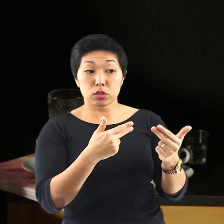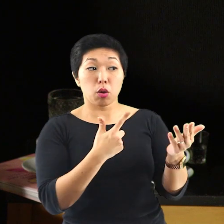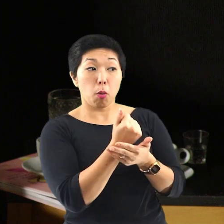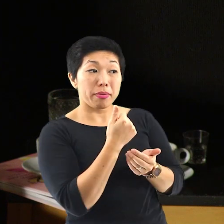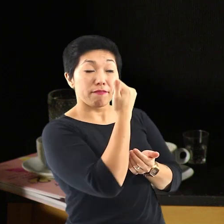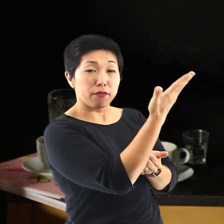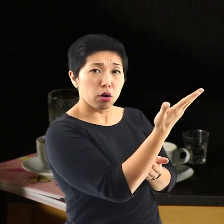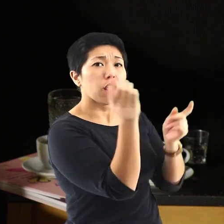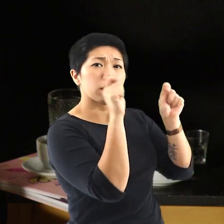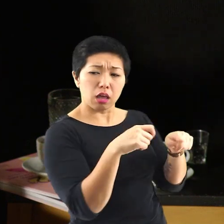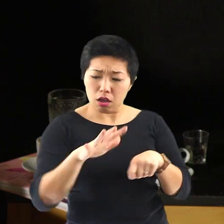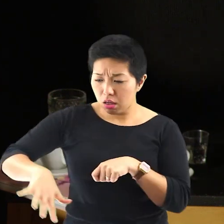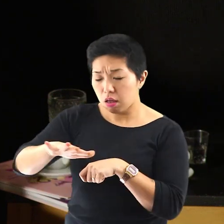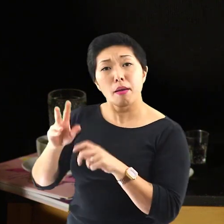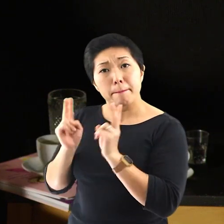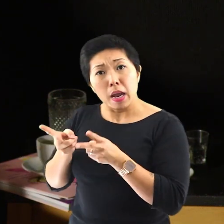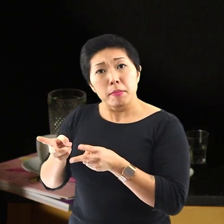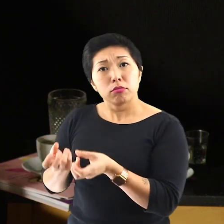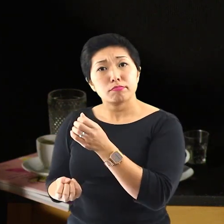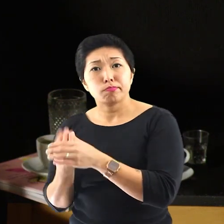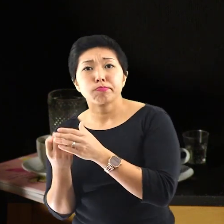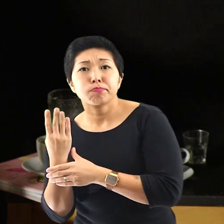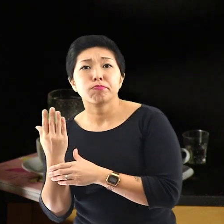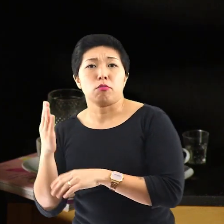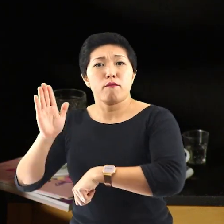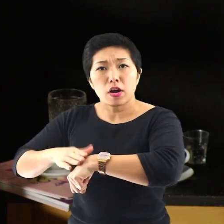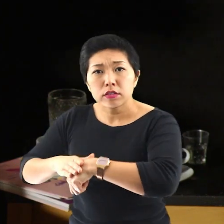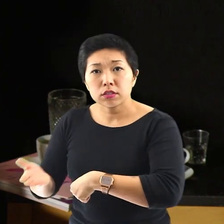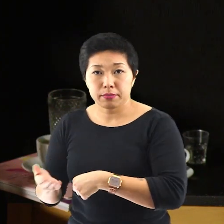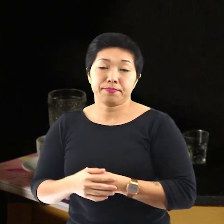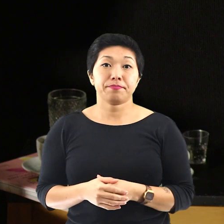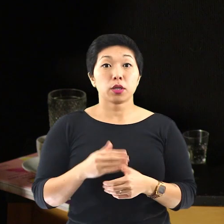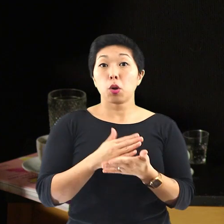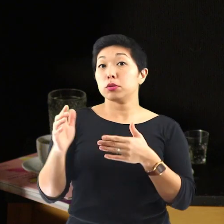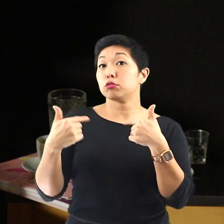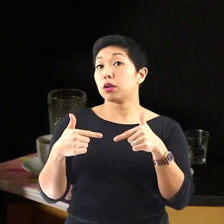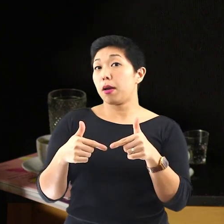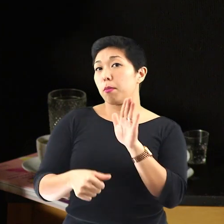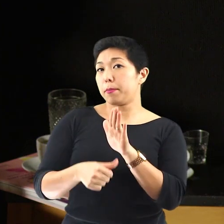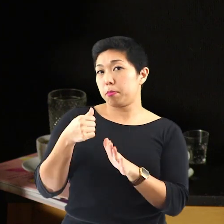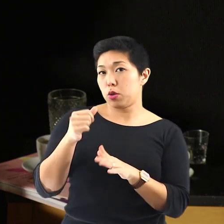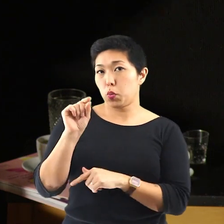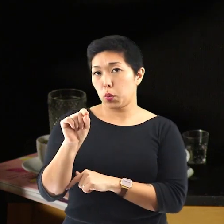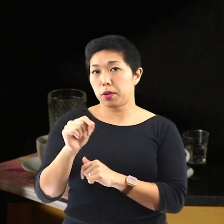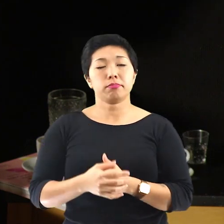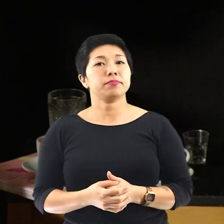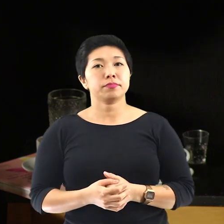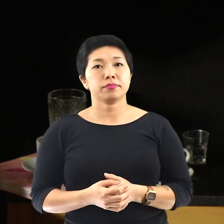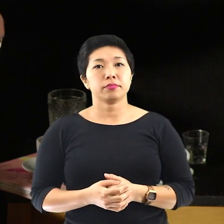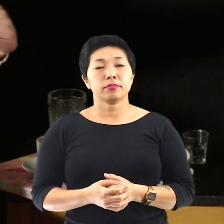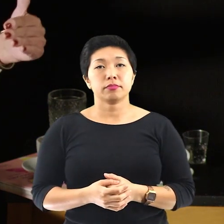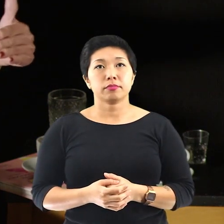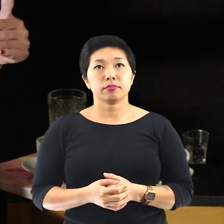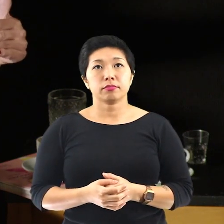produzidos localmente. E aí começou um trabalho com, primeiro, a criação, então,